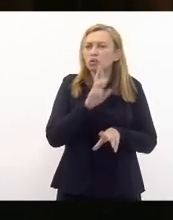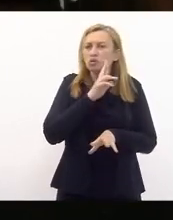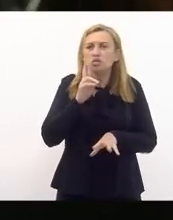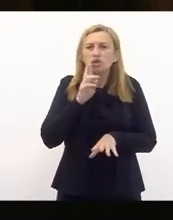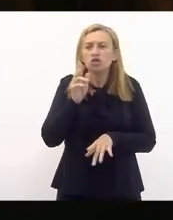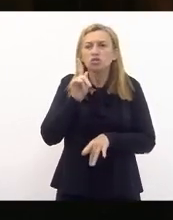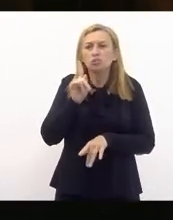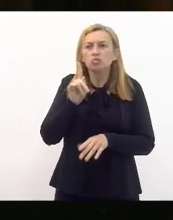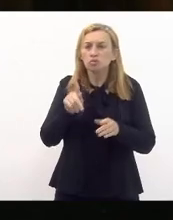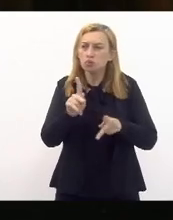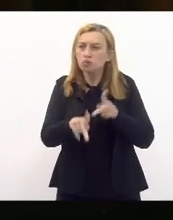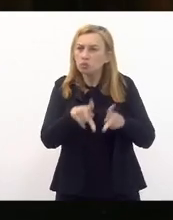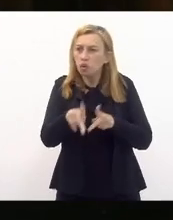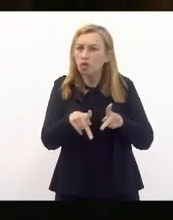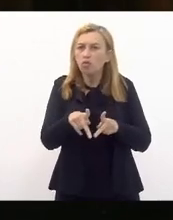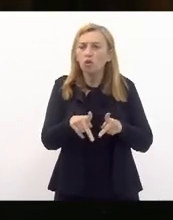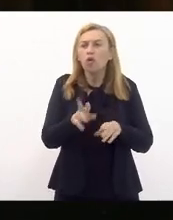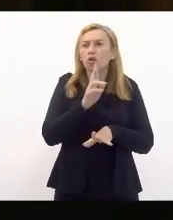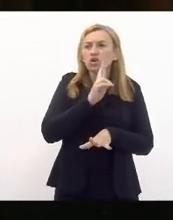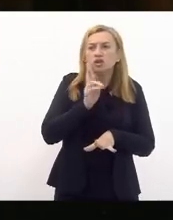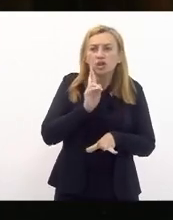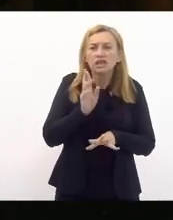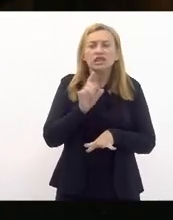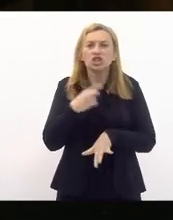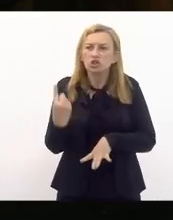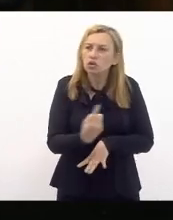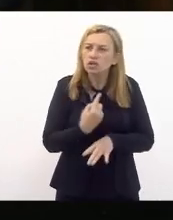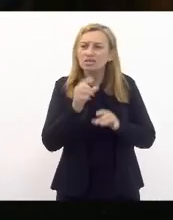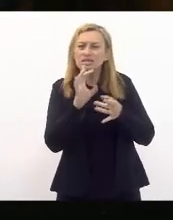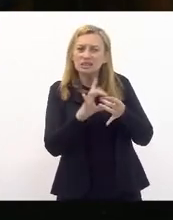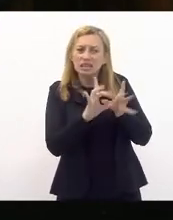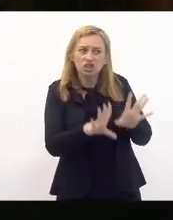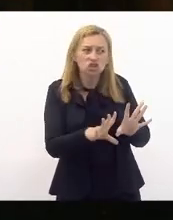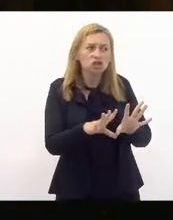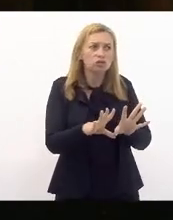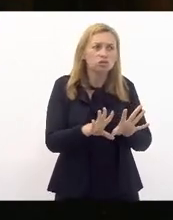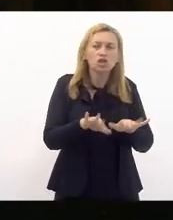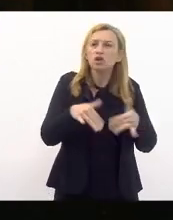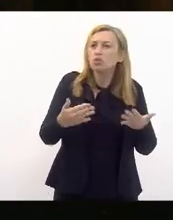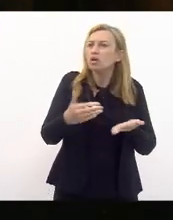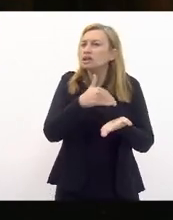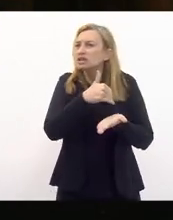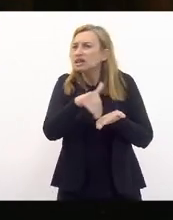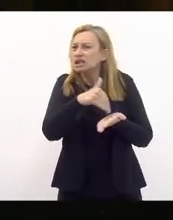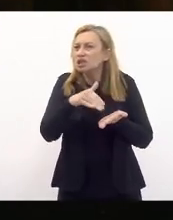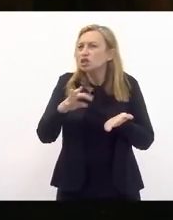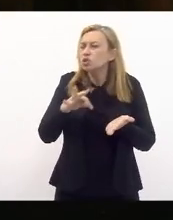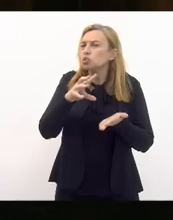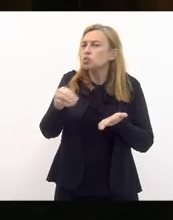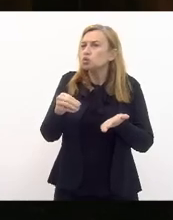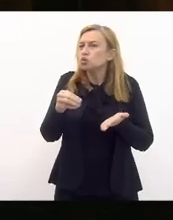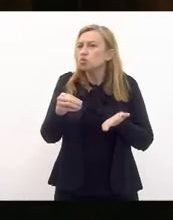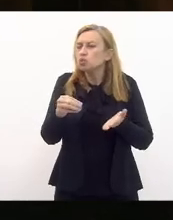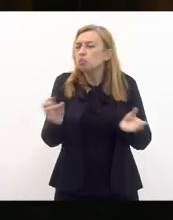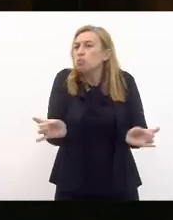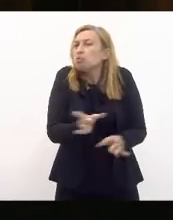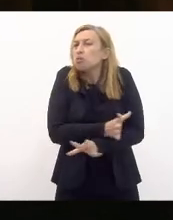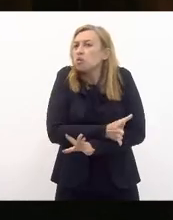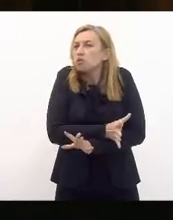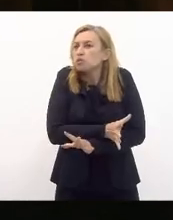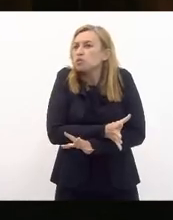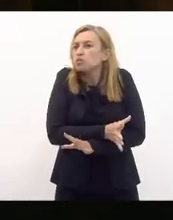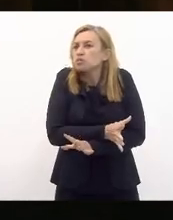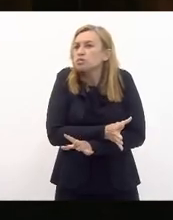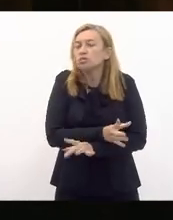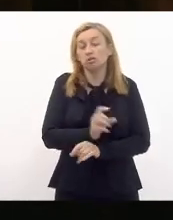popular inclusive restaurante esse que nós deixamos enquanto secretário tudo pactuado tudo pronto